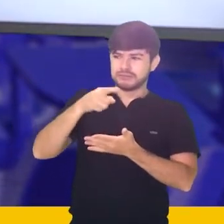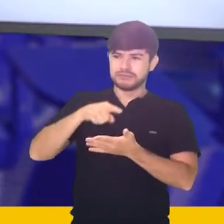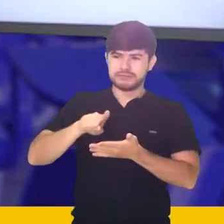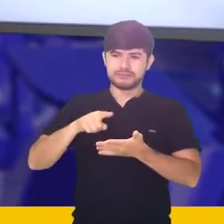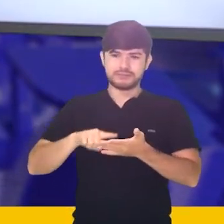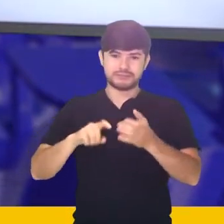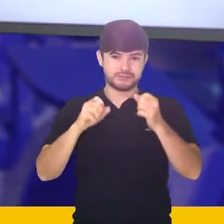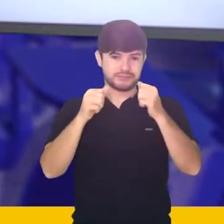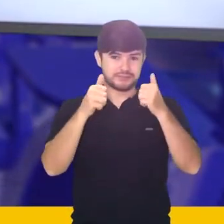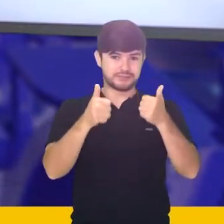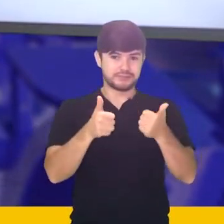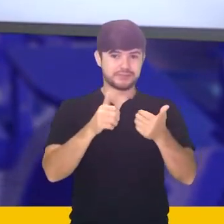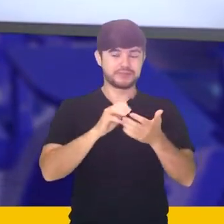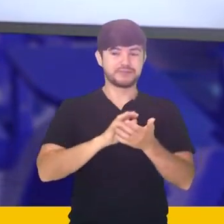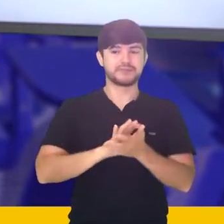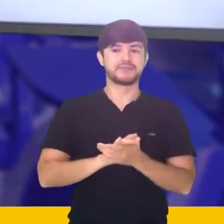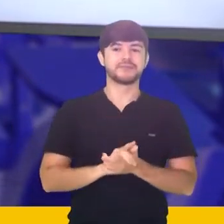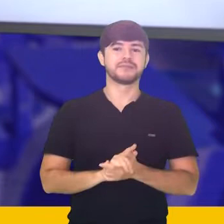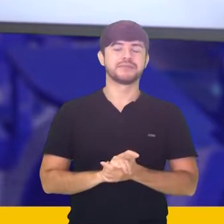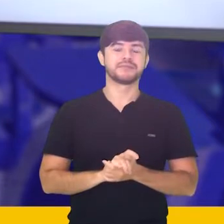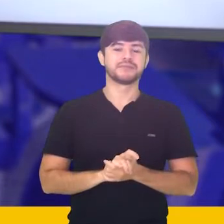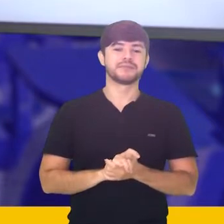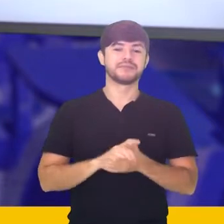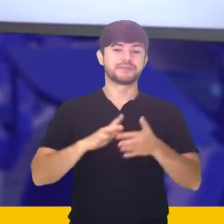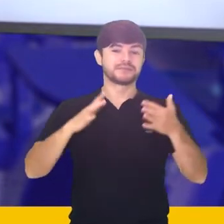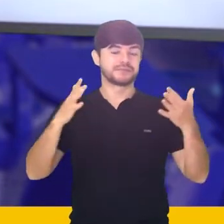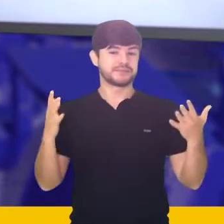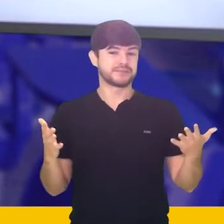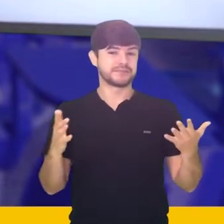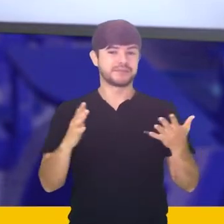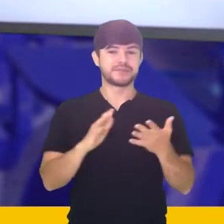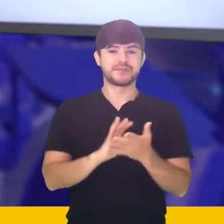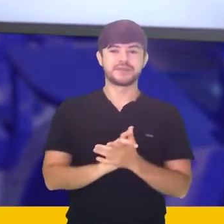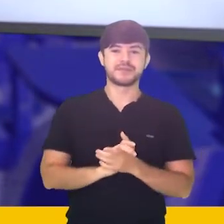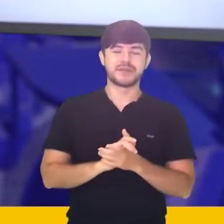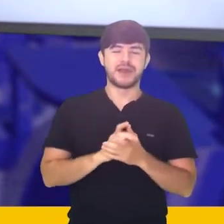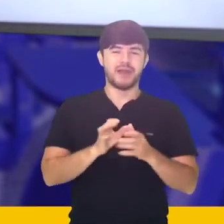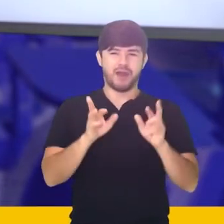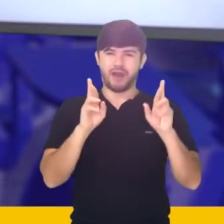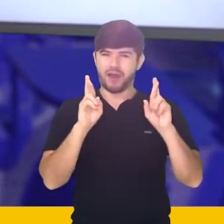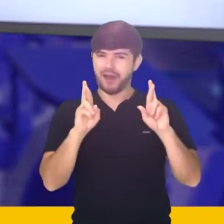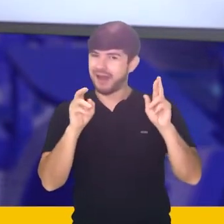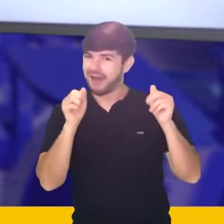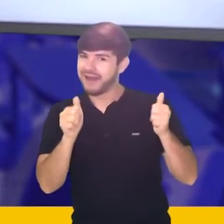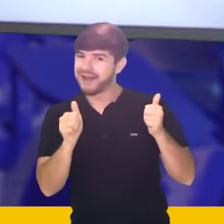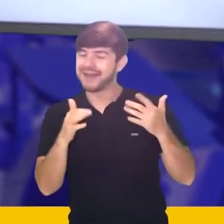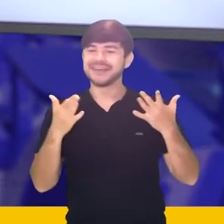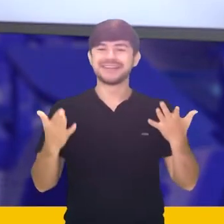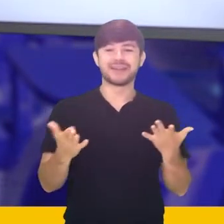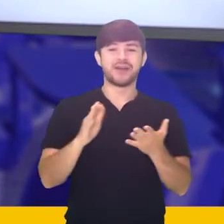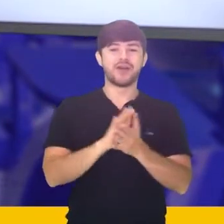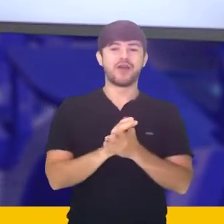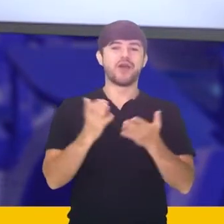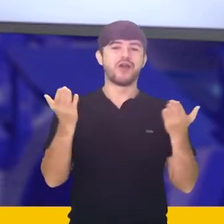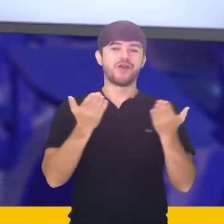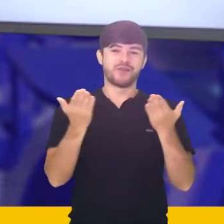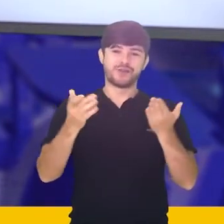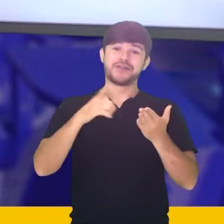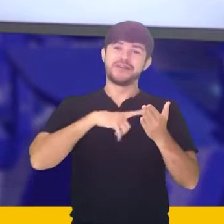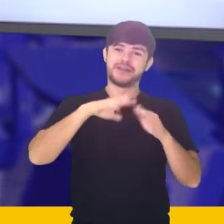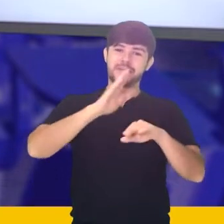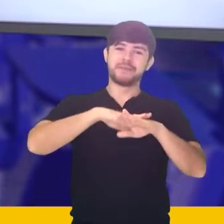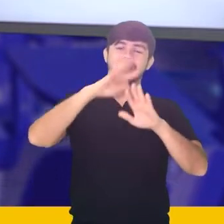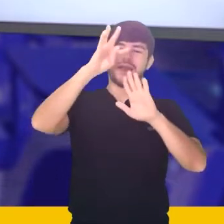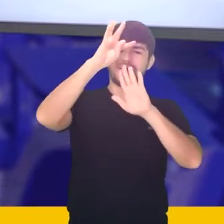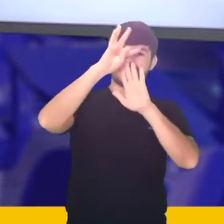sétimo ponto, tá bom? No nosso sétimo passo. Então, vamos lá, preparados. É uma aula que agora vai ter um pouquinho mais de texto, então a